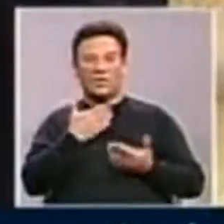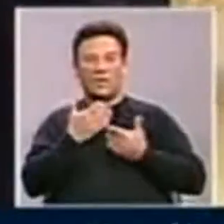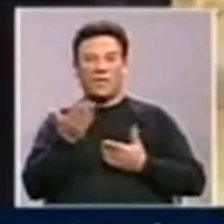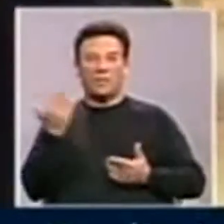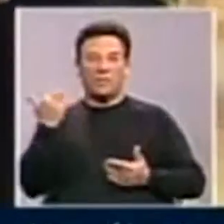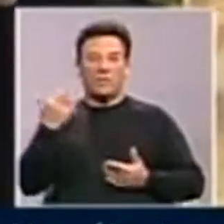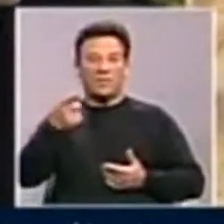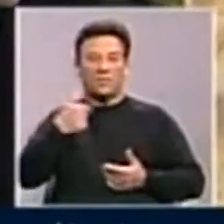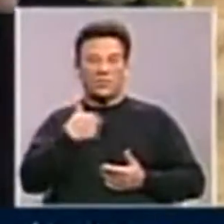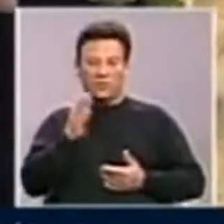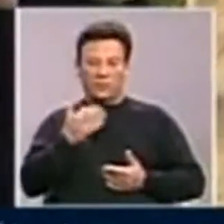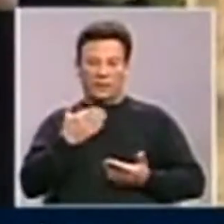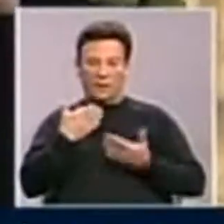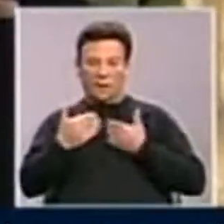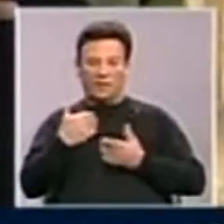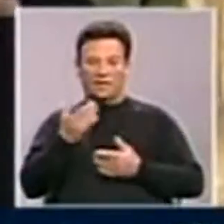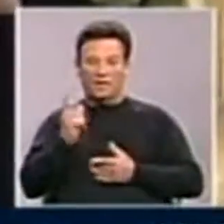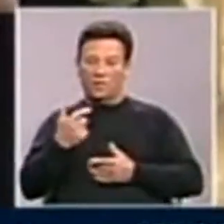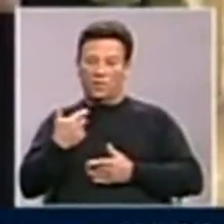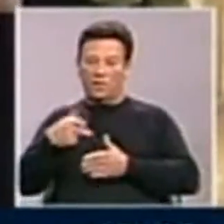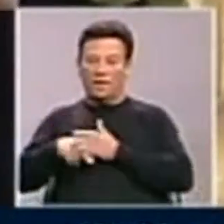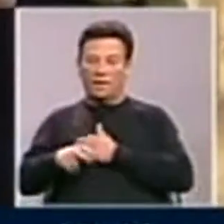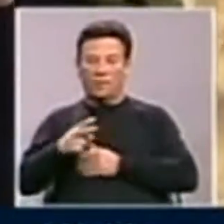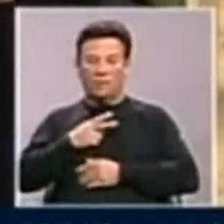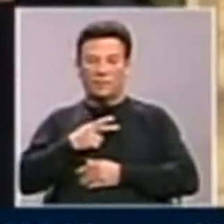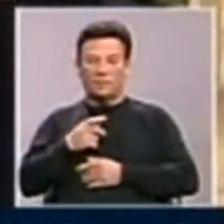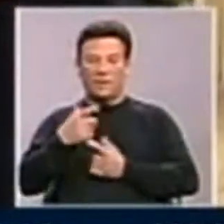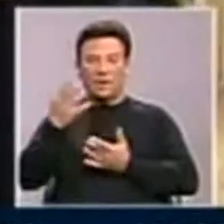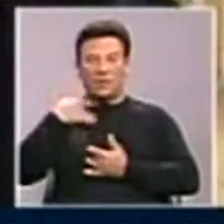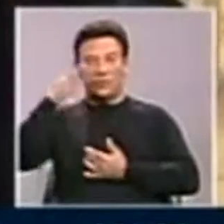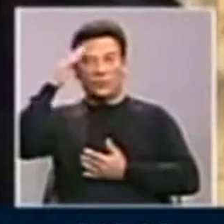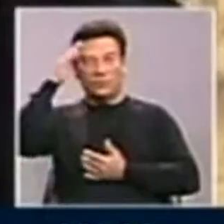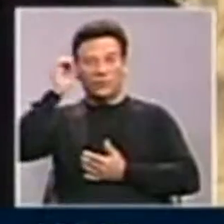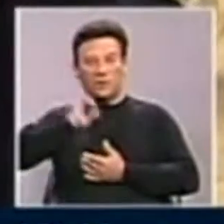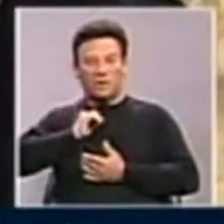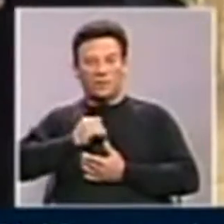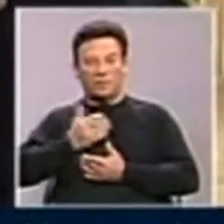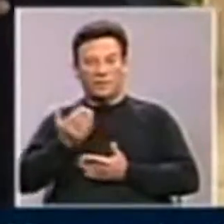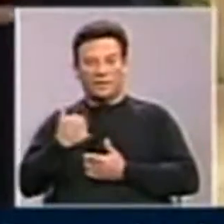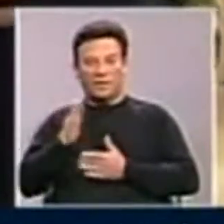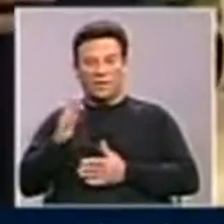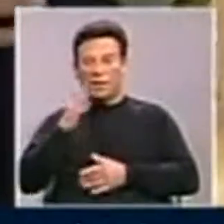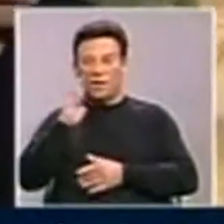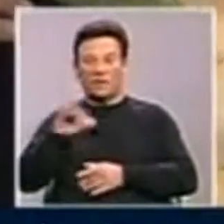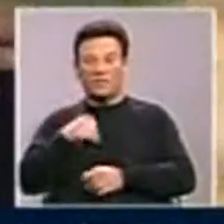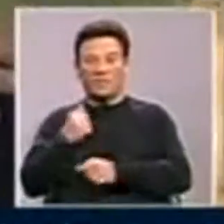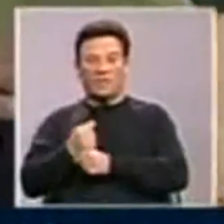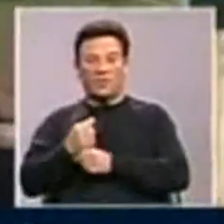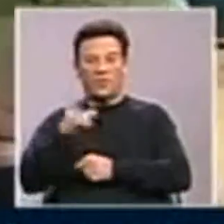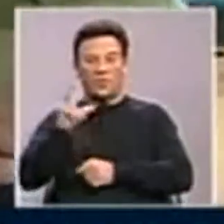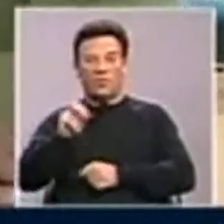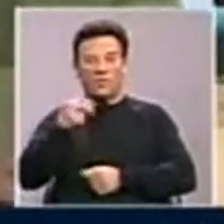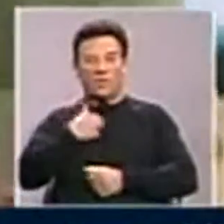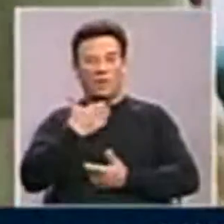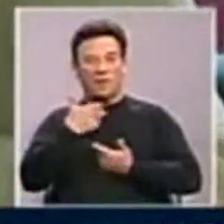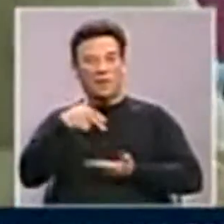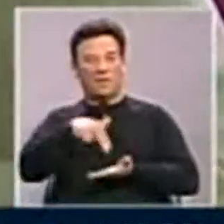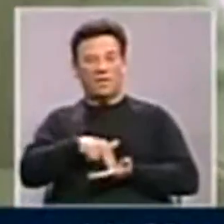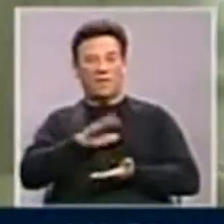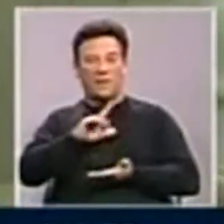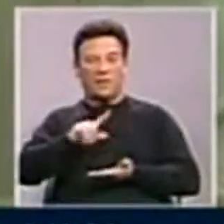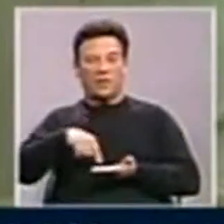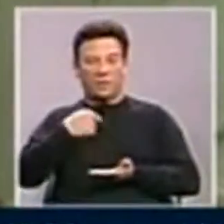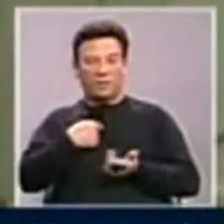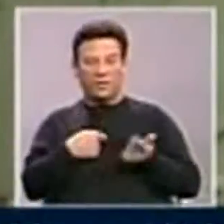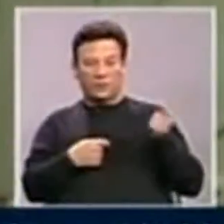teatro? Eu faço teatro desde que entrei para a universidade. Era um sonho que eu tinha, que enquanto trabalhei nunca pisei um palco, mas